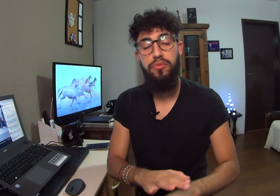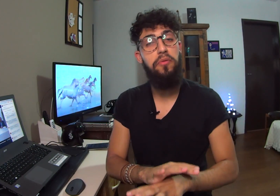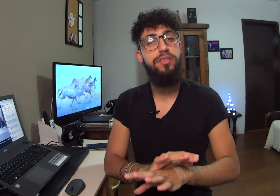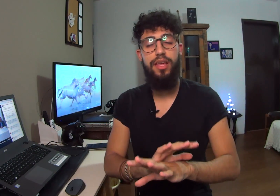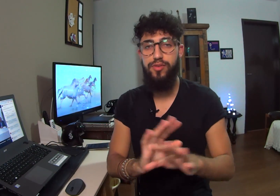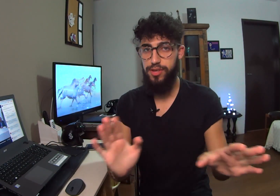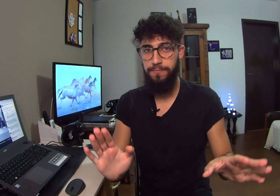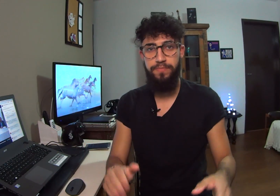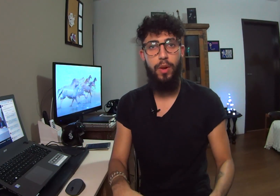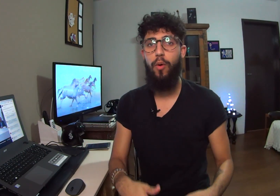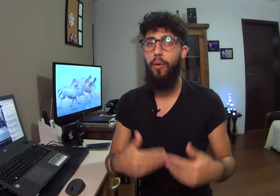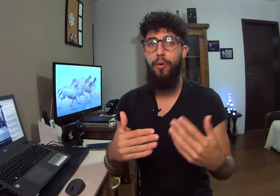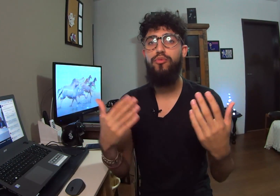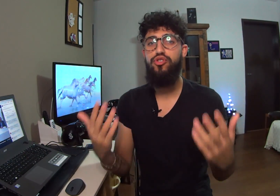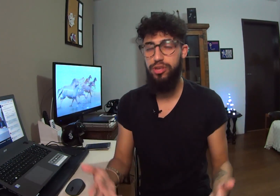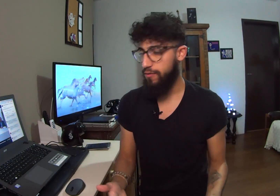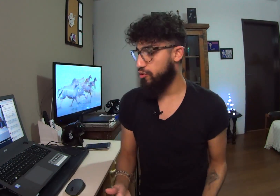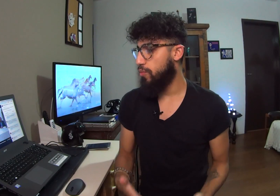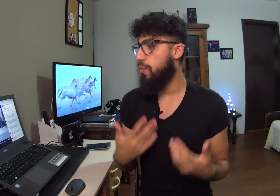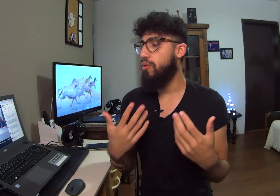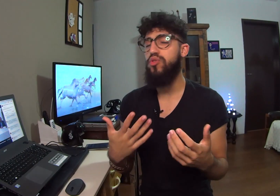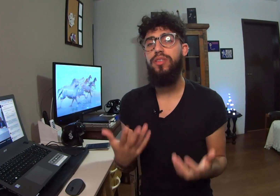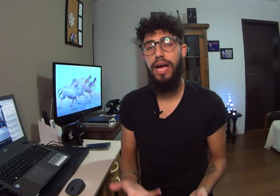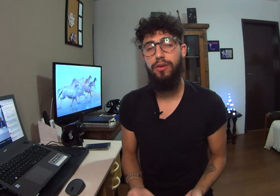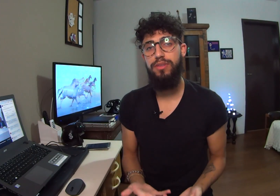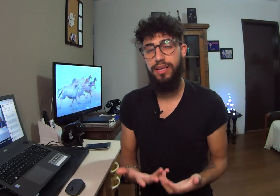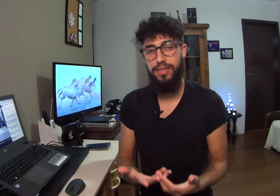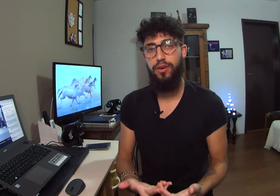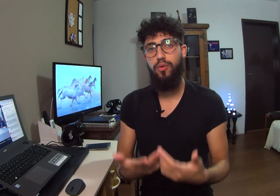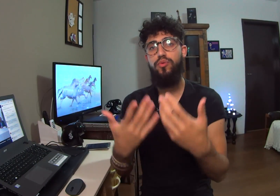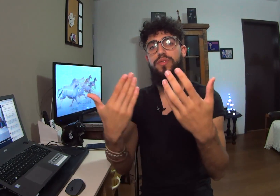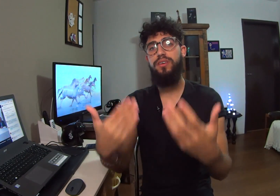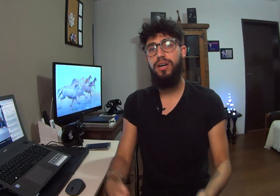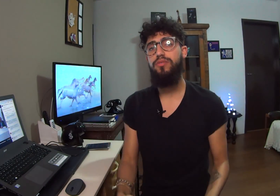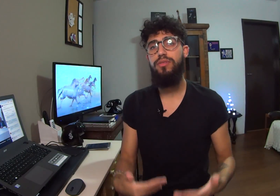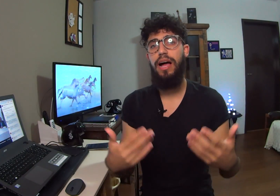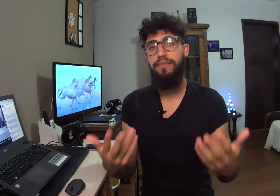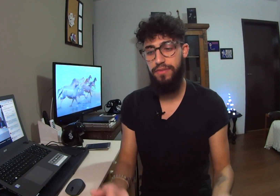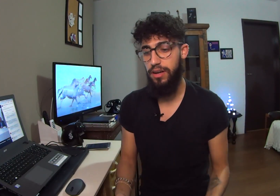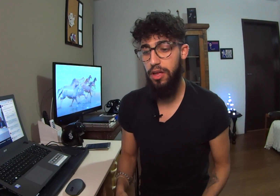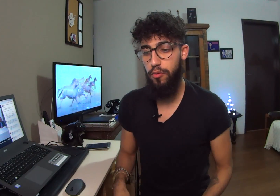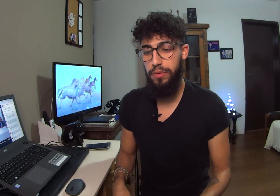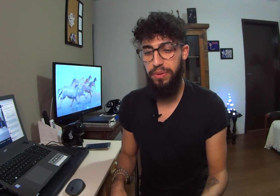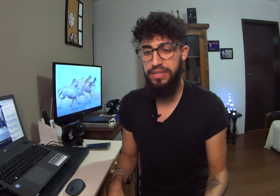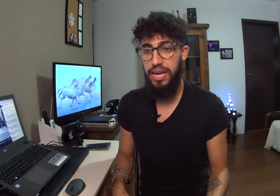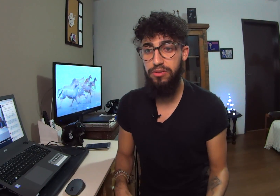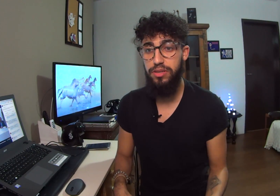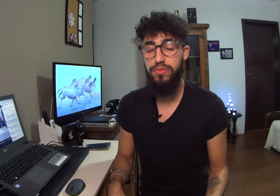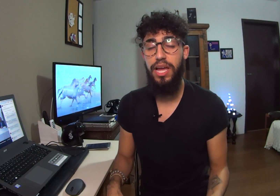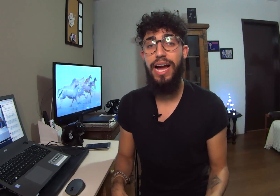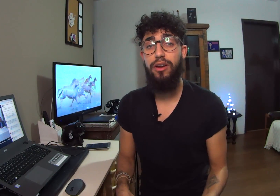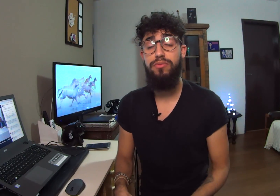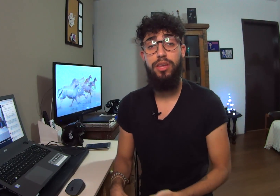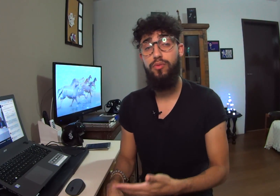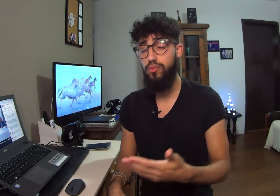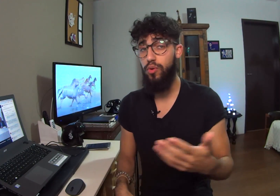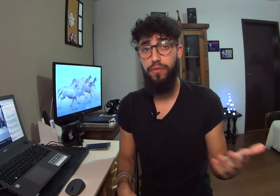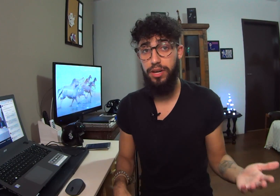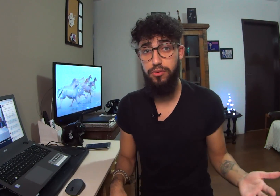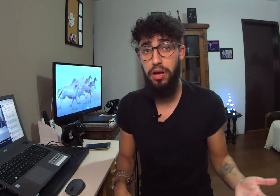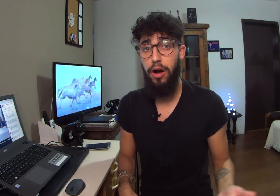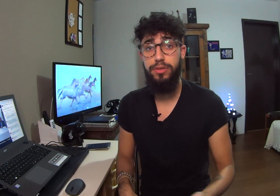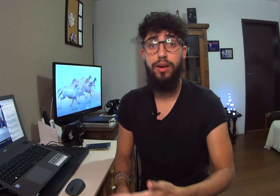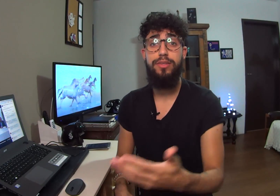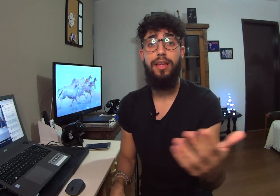claro aqui que eu não entendi qual é o motivo do Bolsonaro trazer o Luciano Davan, um empresário que não tem cargo nenhum